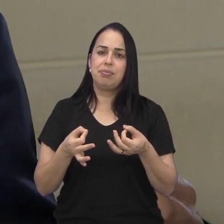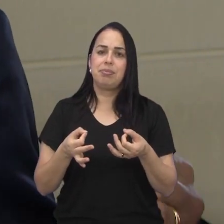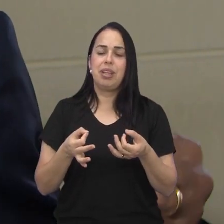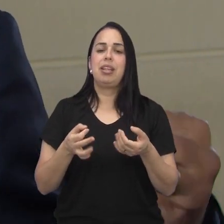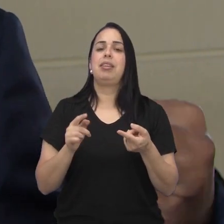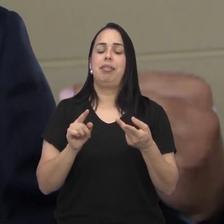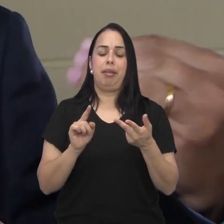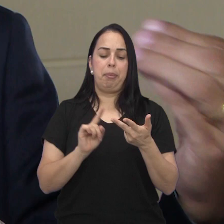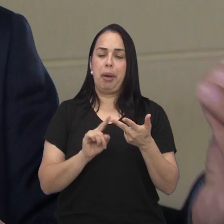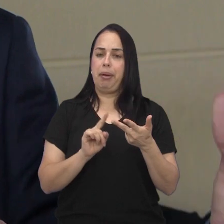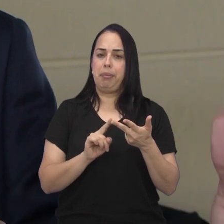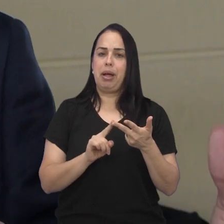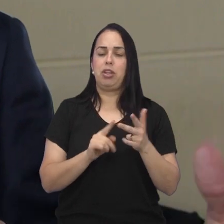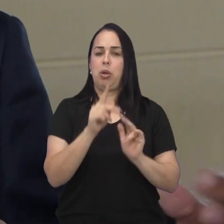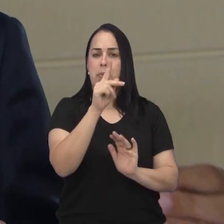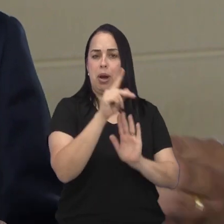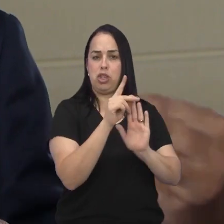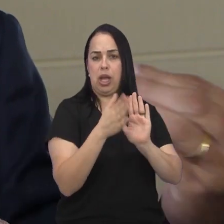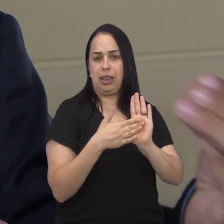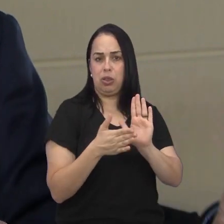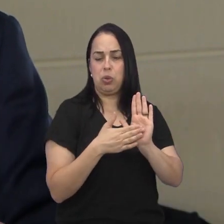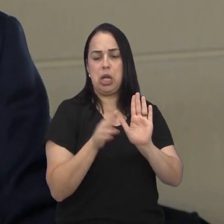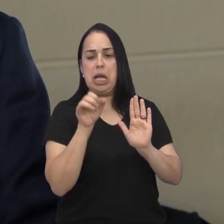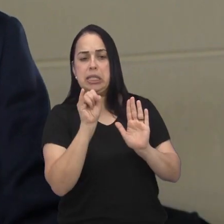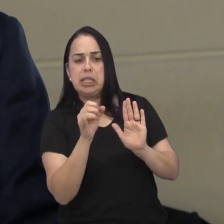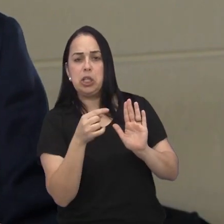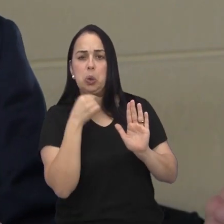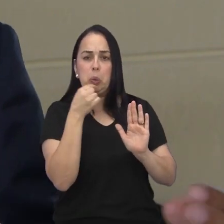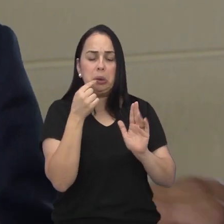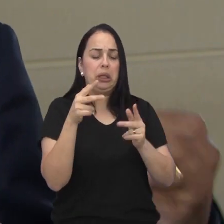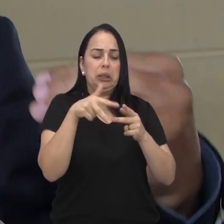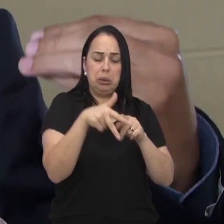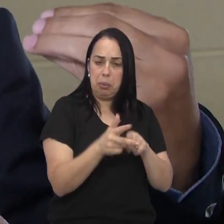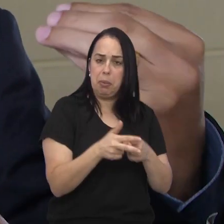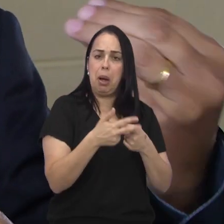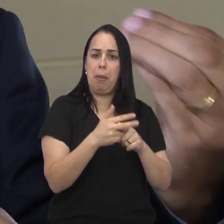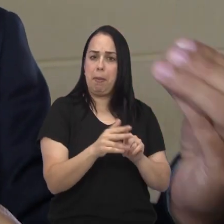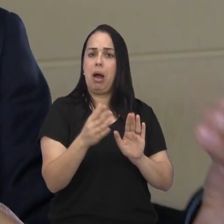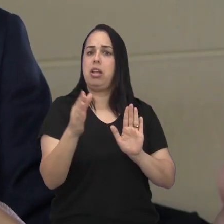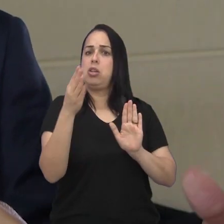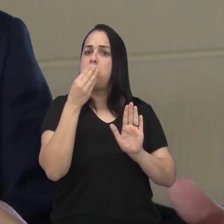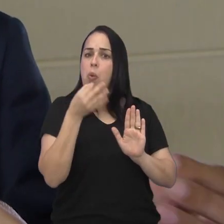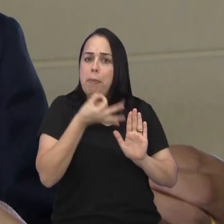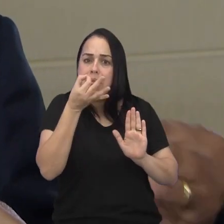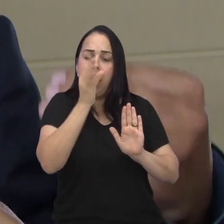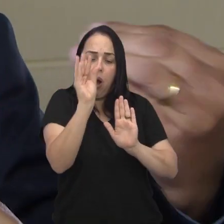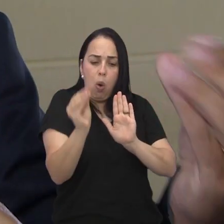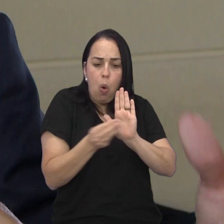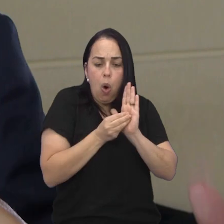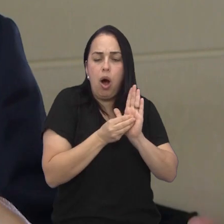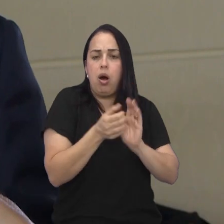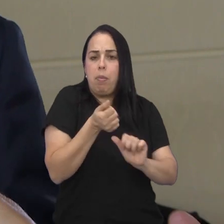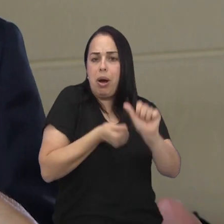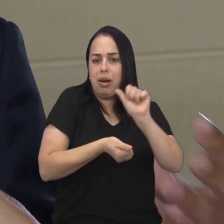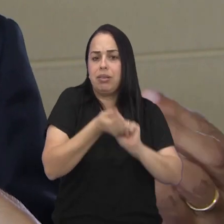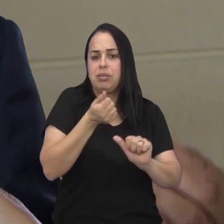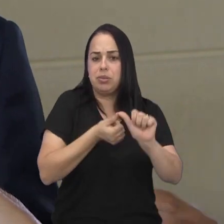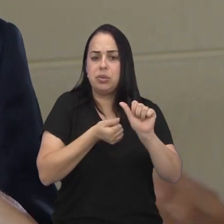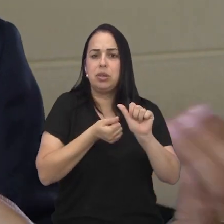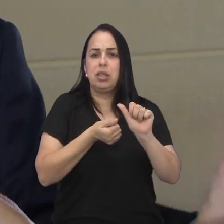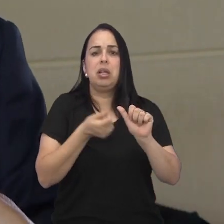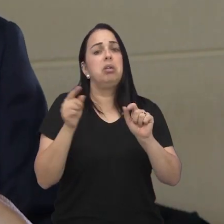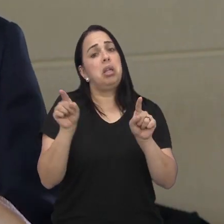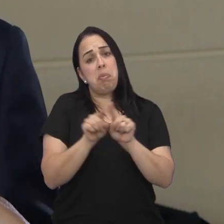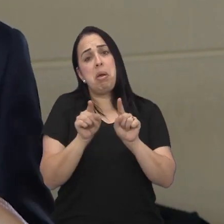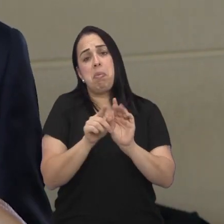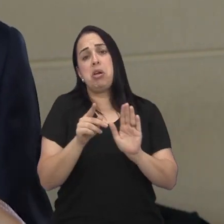sugestões, corrigindo o projeto já existente, dando sugestão de melhoria, de alteração, ou até